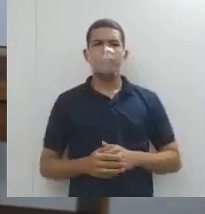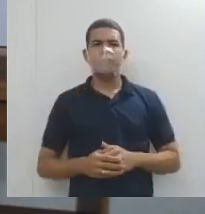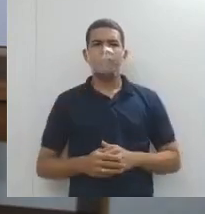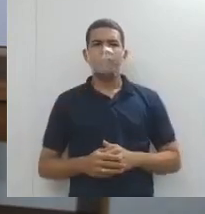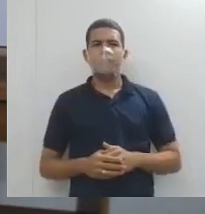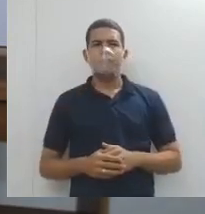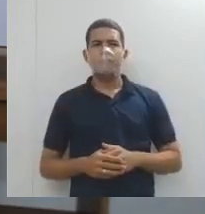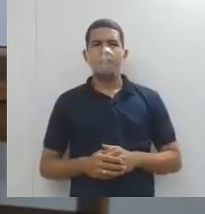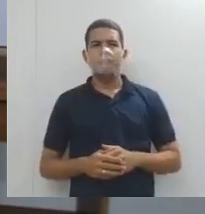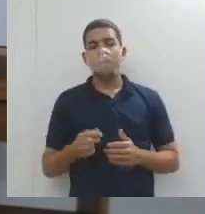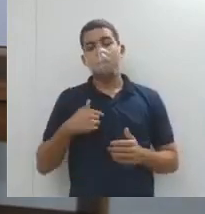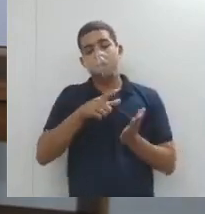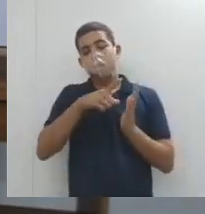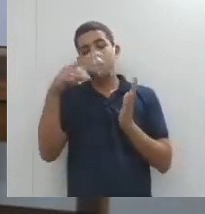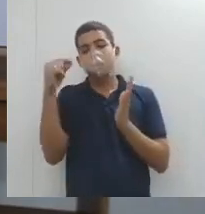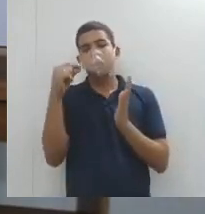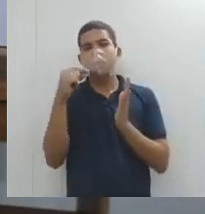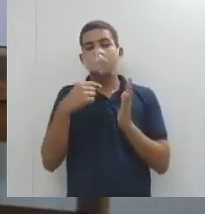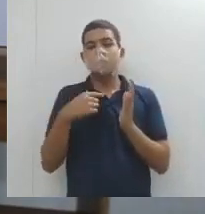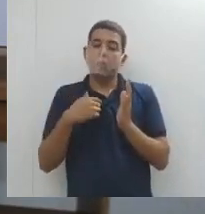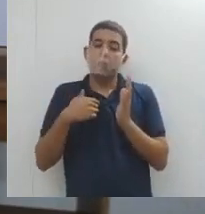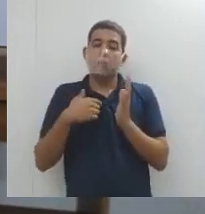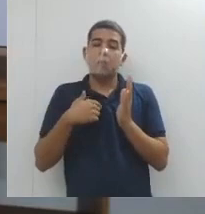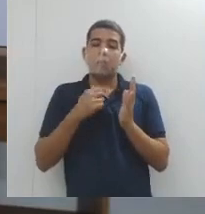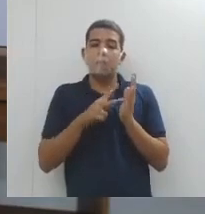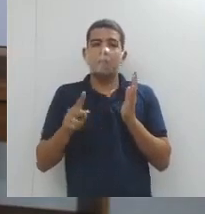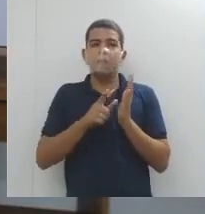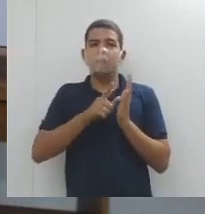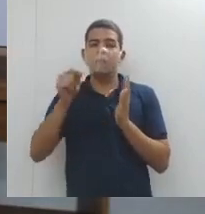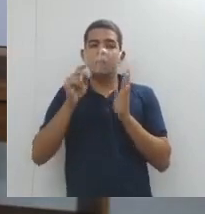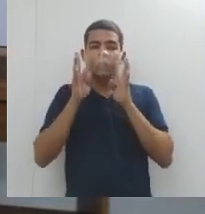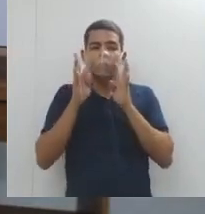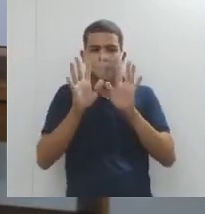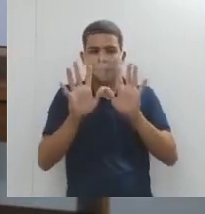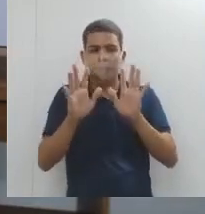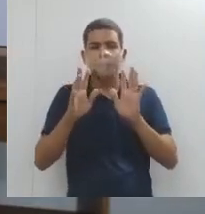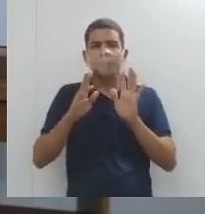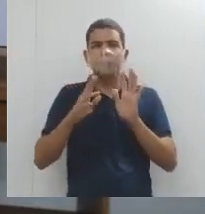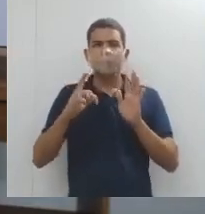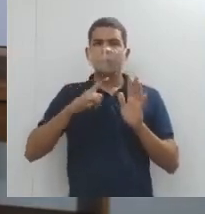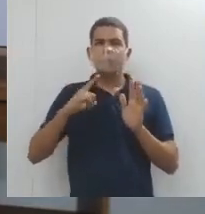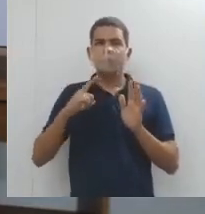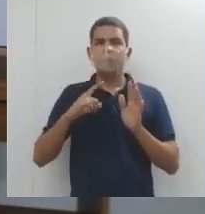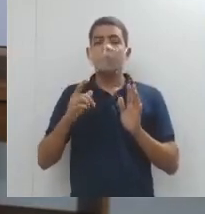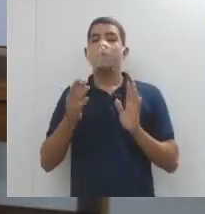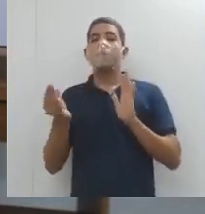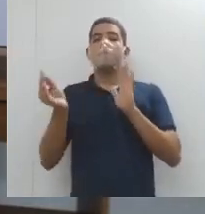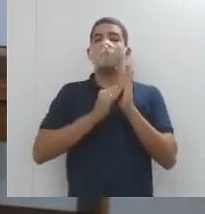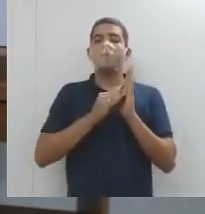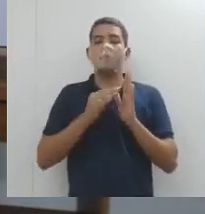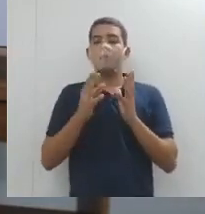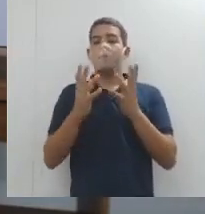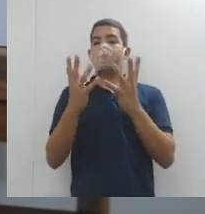colocar. Eu optei por colocar, prestem bem atenção, eu optei por colocar aqui um advérbio de intensidade. Ele